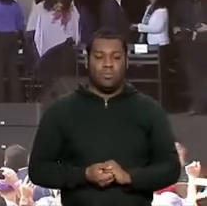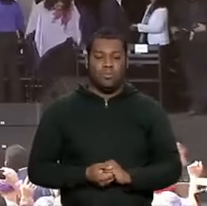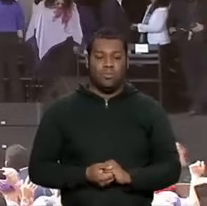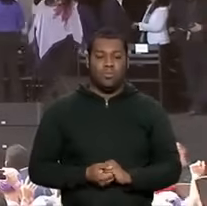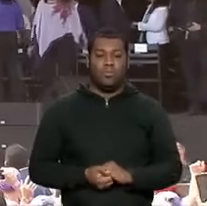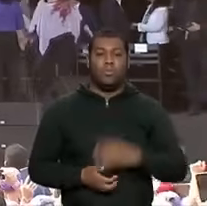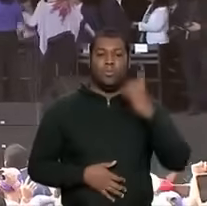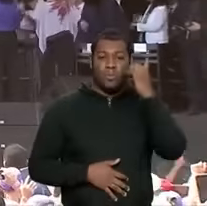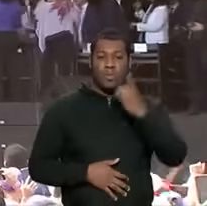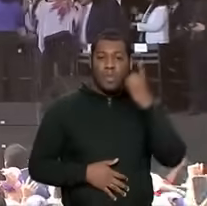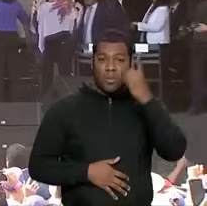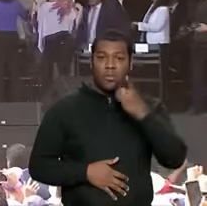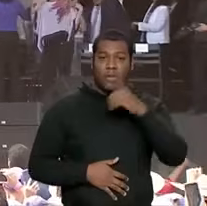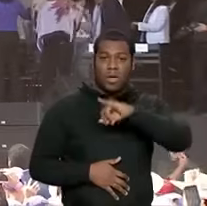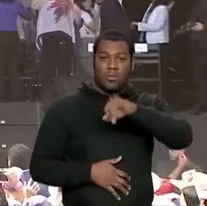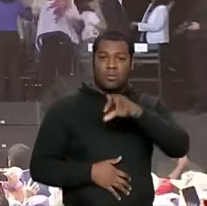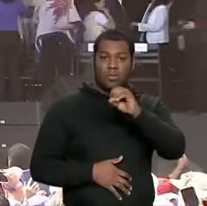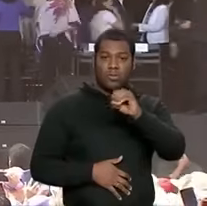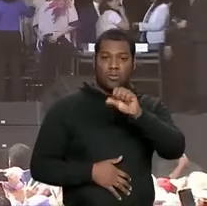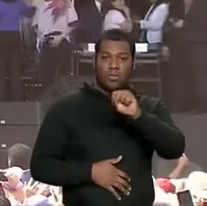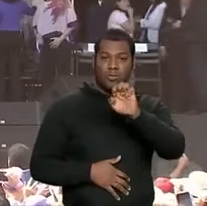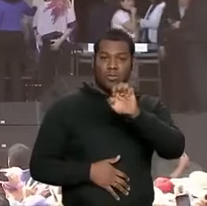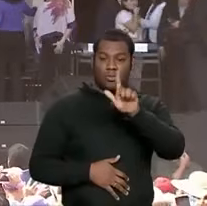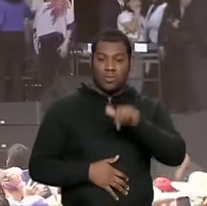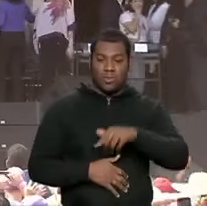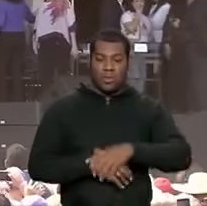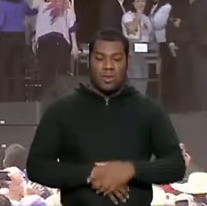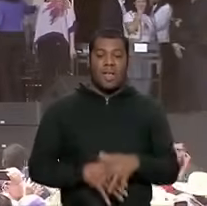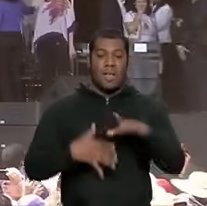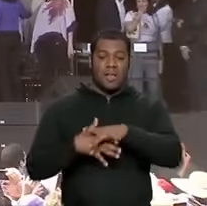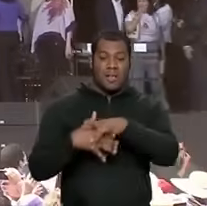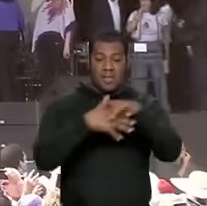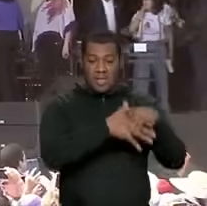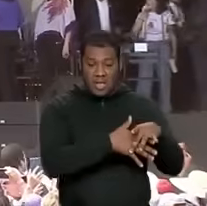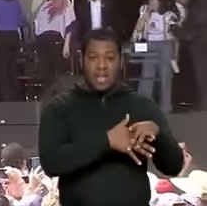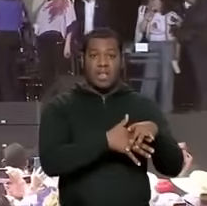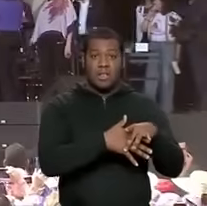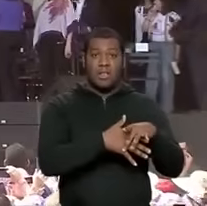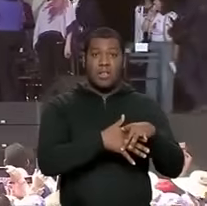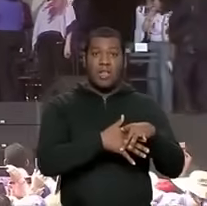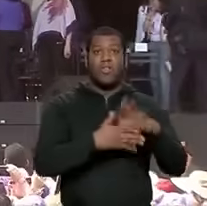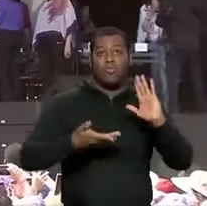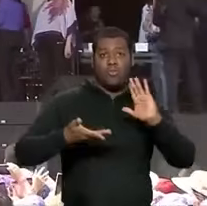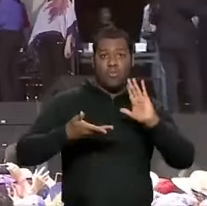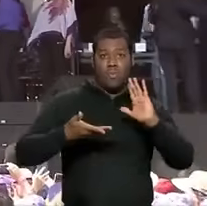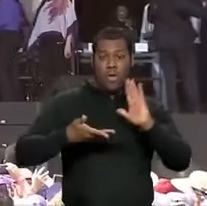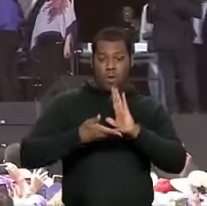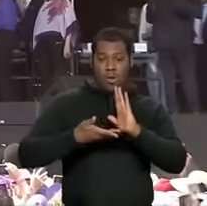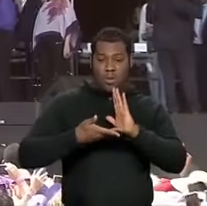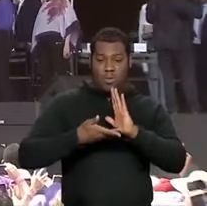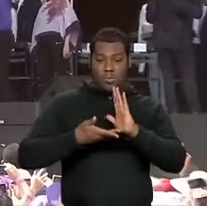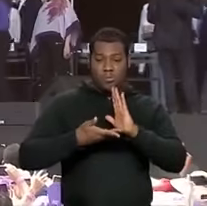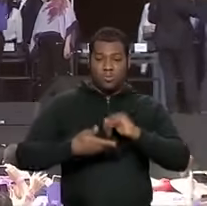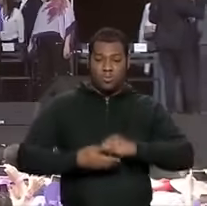Deputado José Guimarães líder do Governo na Câmara dos Deputados